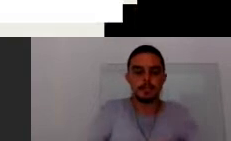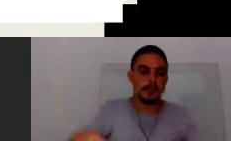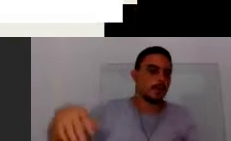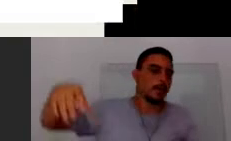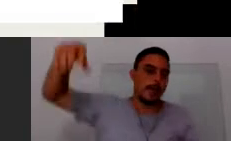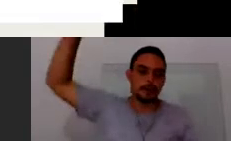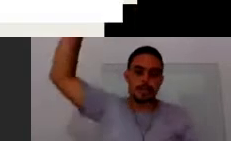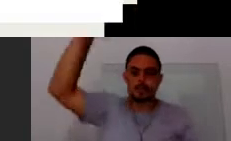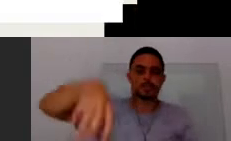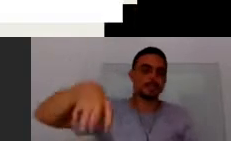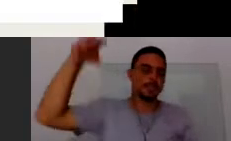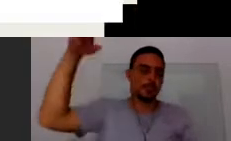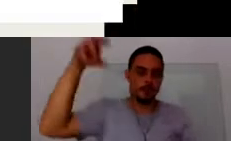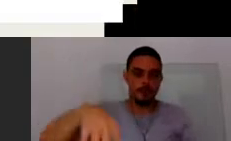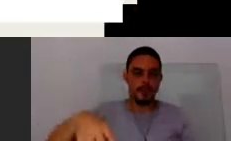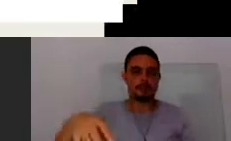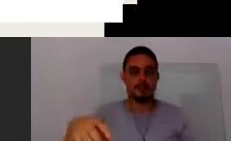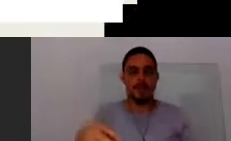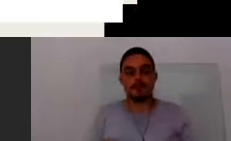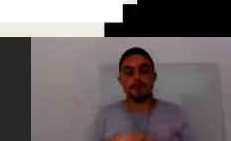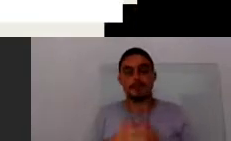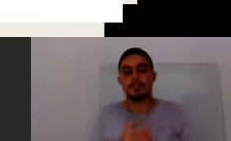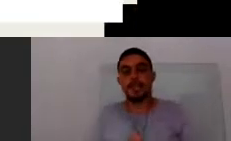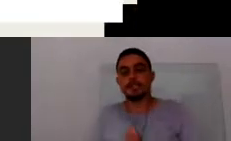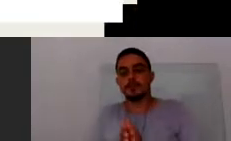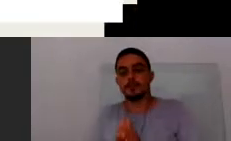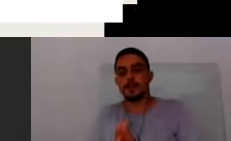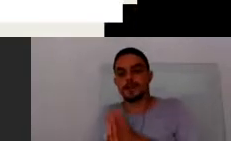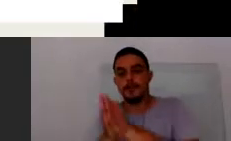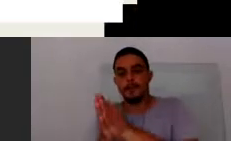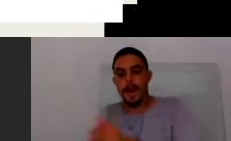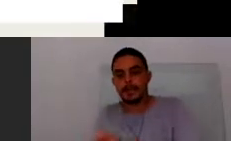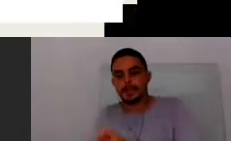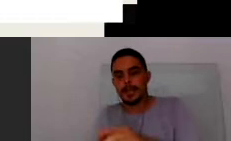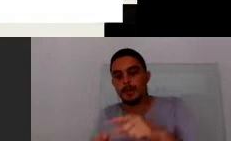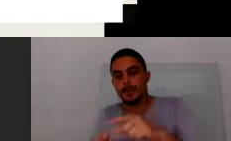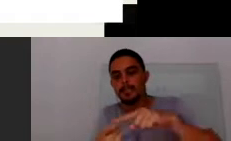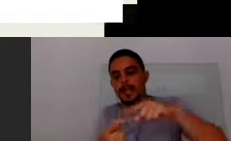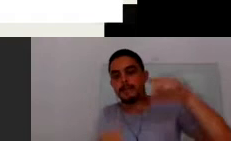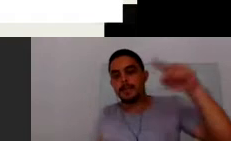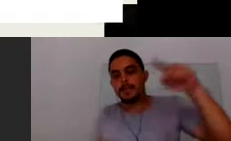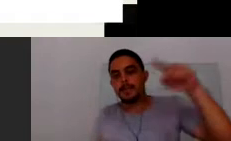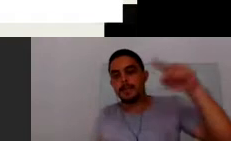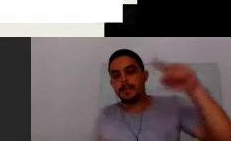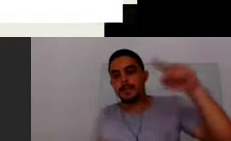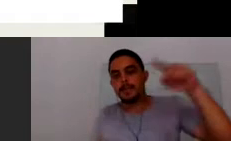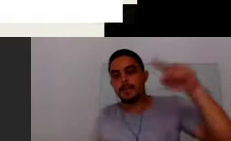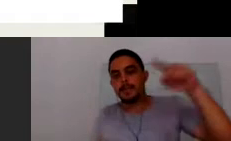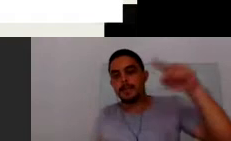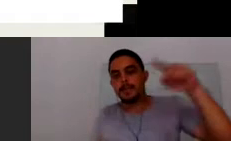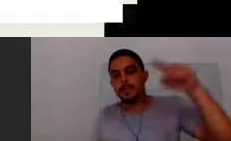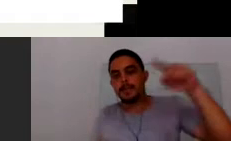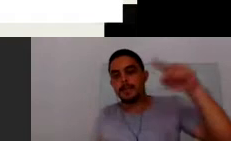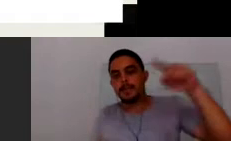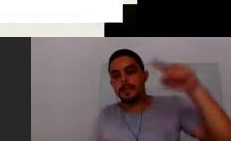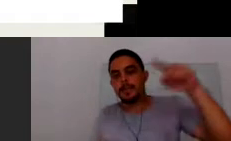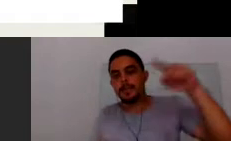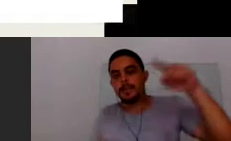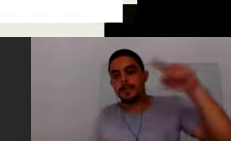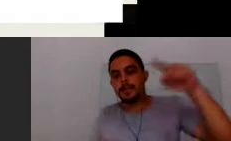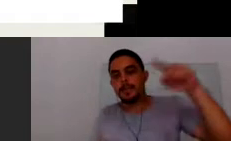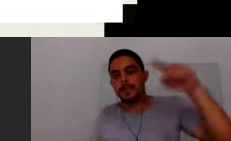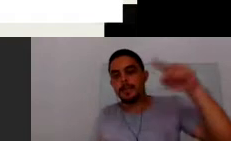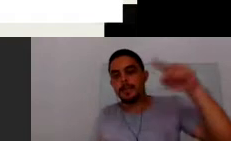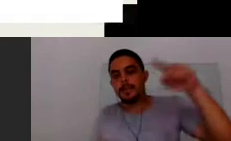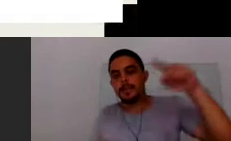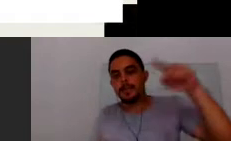de infiltração é o que está acontecendo no momento. A velocidade de infiltração básica é quando estabiliza. Eu estou fazendo o